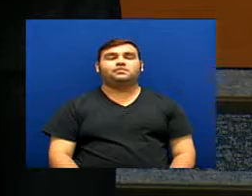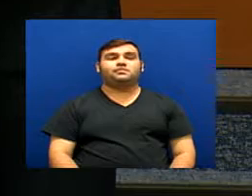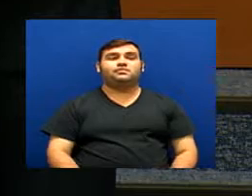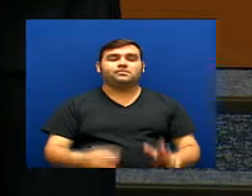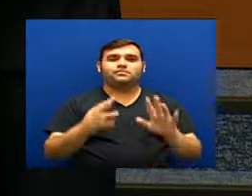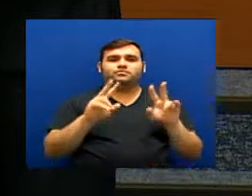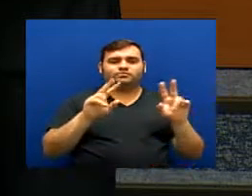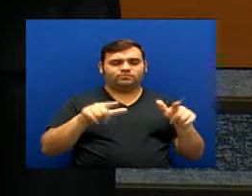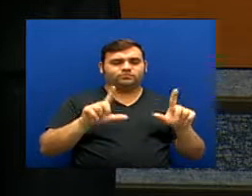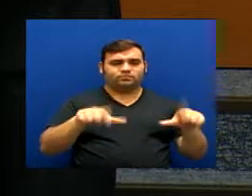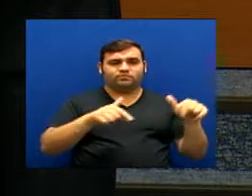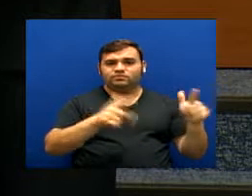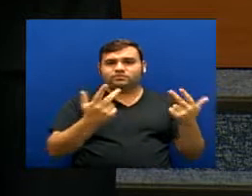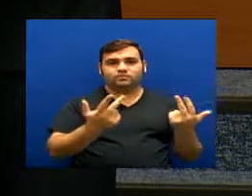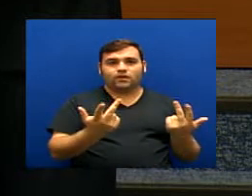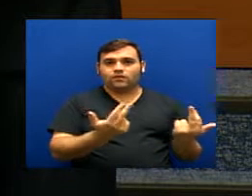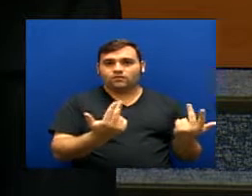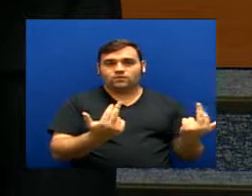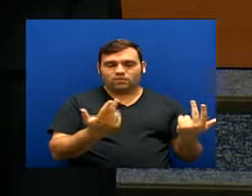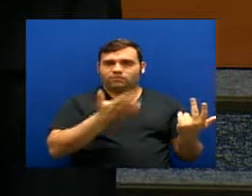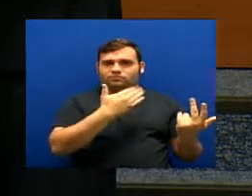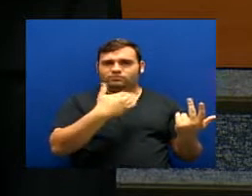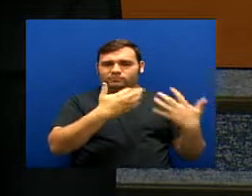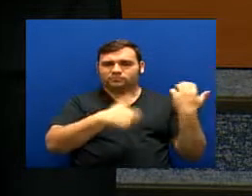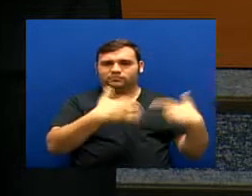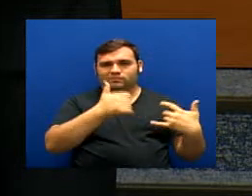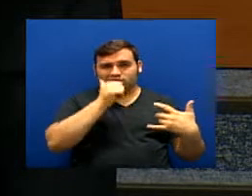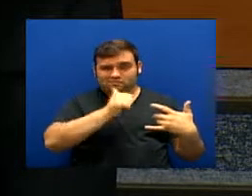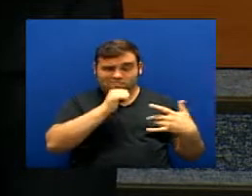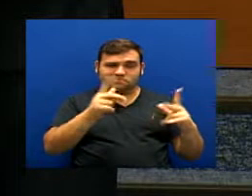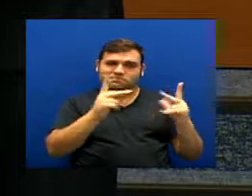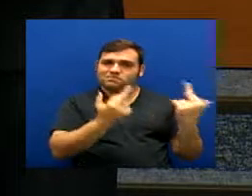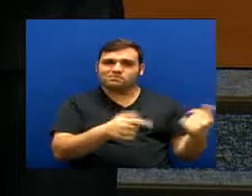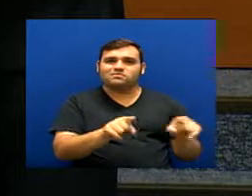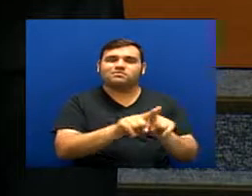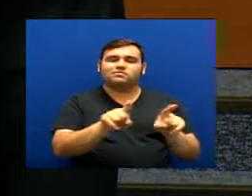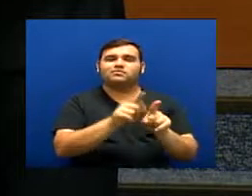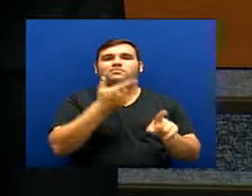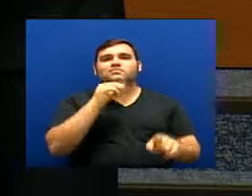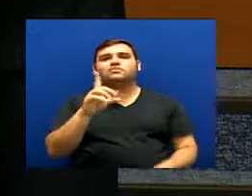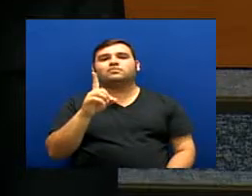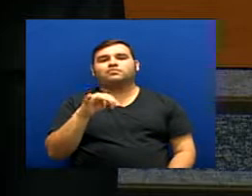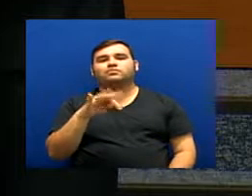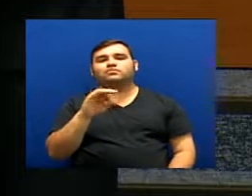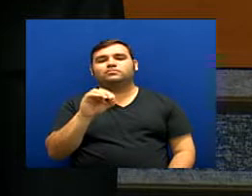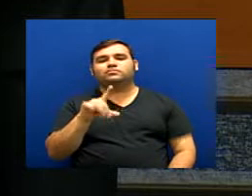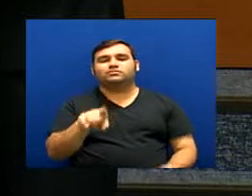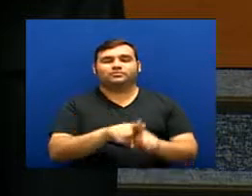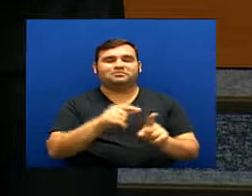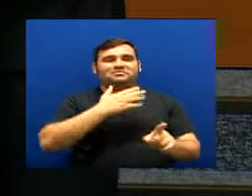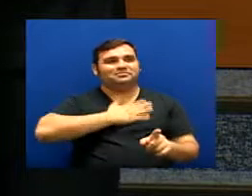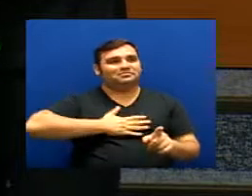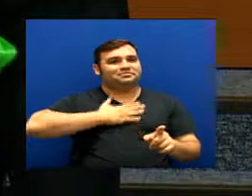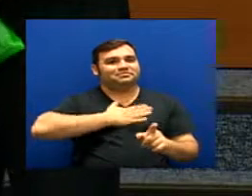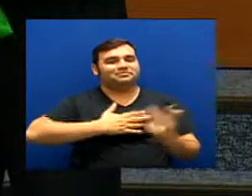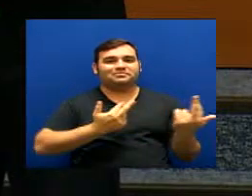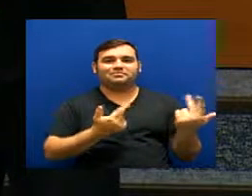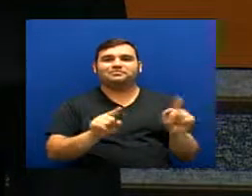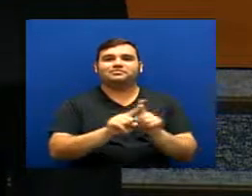Dessa maneira, Benedito Donizete mantém ao mesmo tempo o ensino de alto nível técnico em conjunto com o ensino da tradição